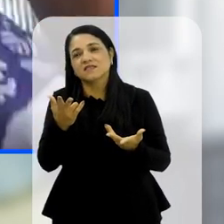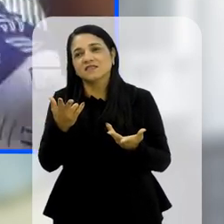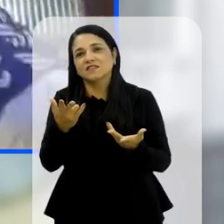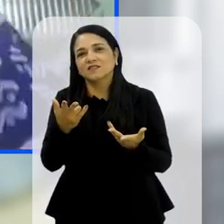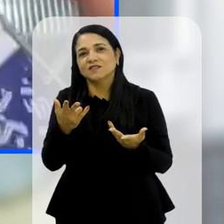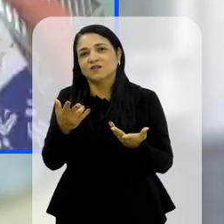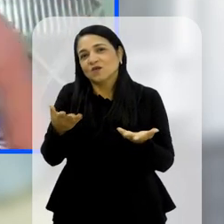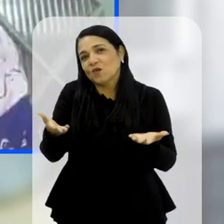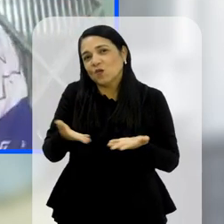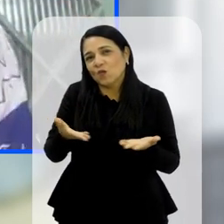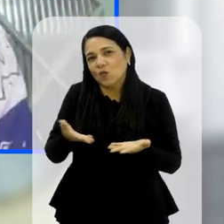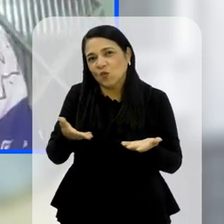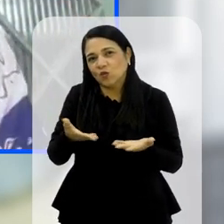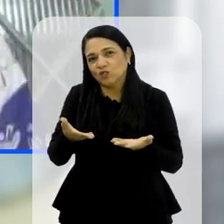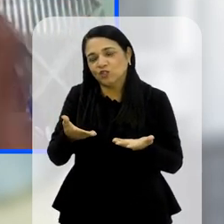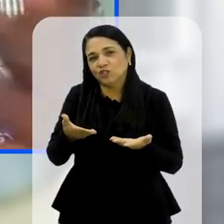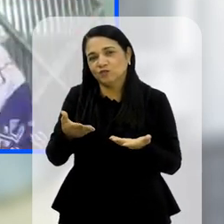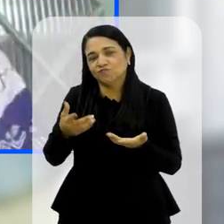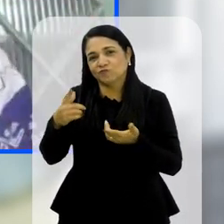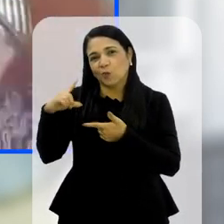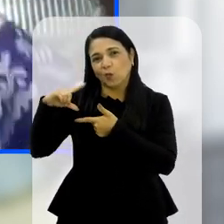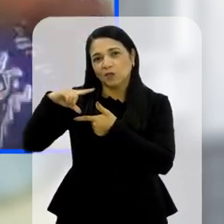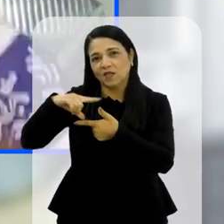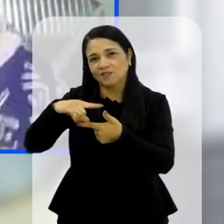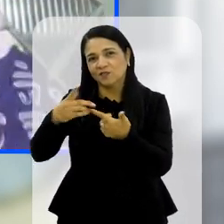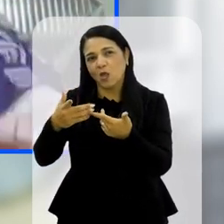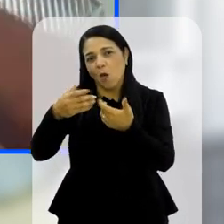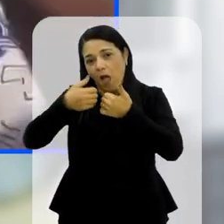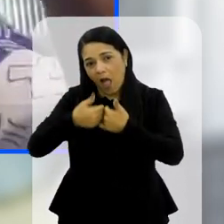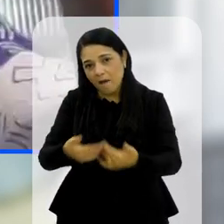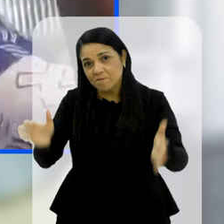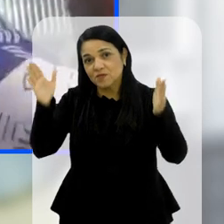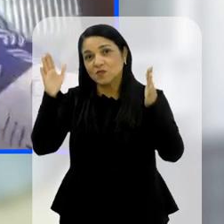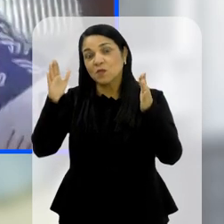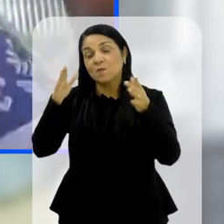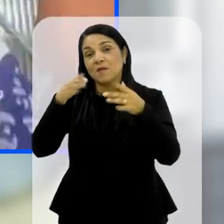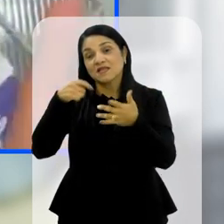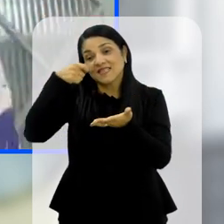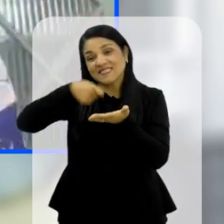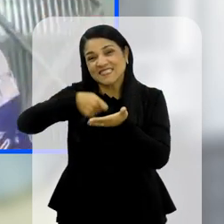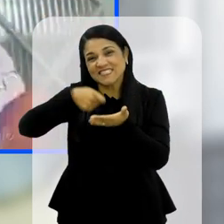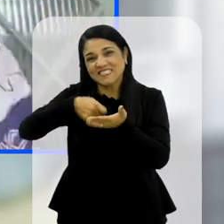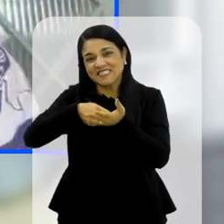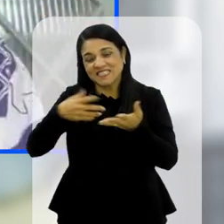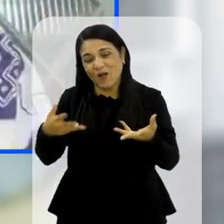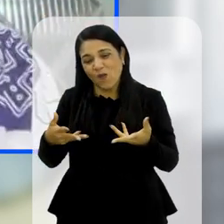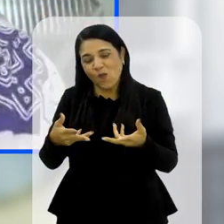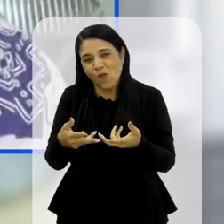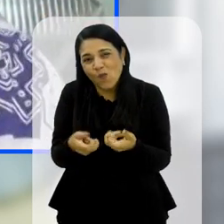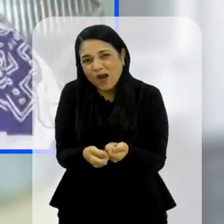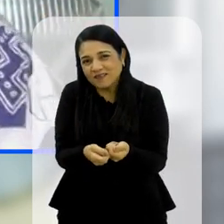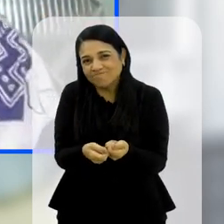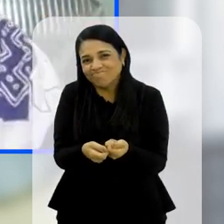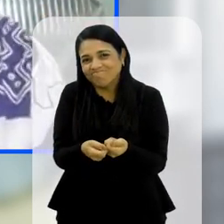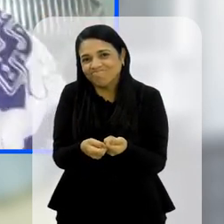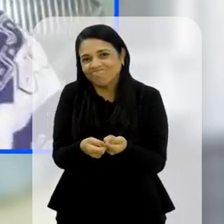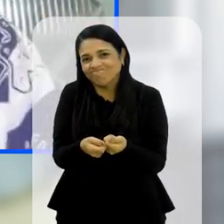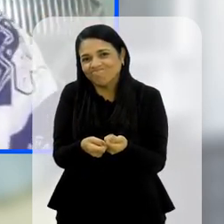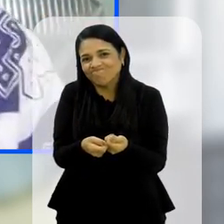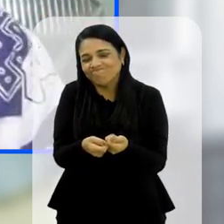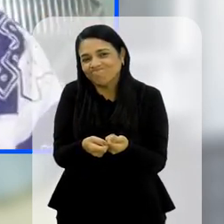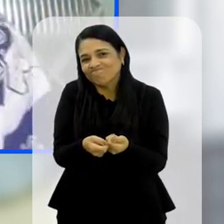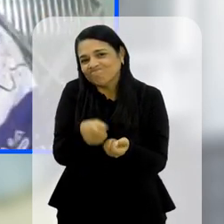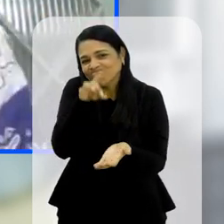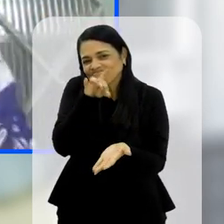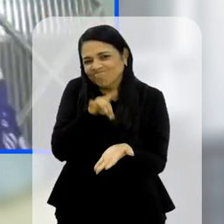exigente e estivesse num lugar do padrão. Hoje em dia, talvez esse padrão tenha se aberto um pouco mais, mas a exigência da